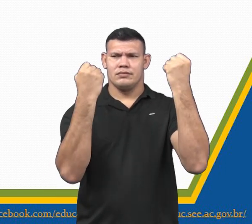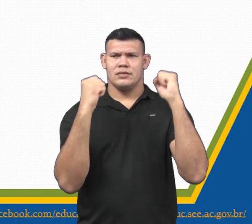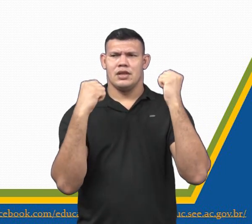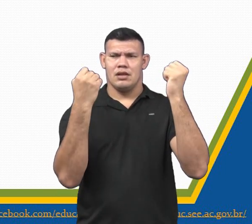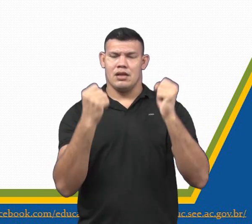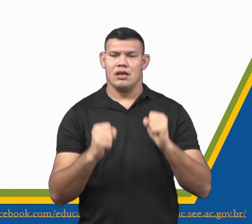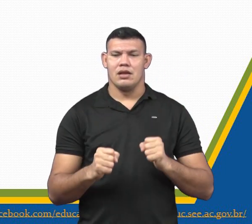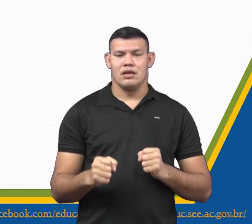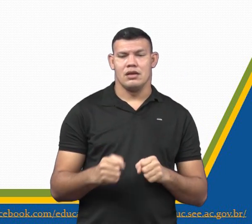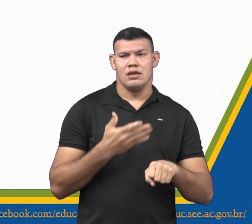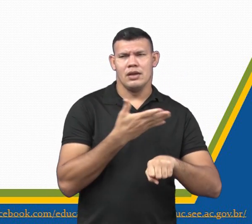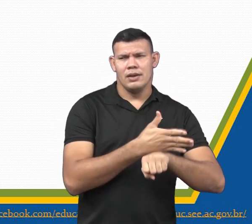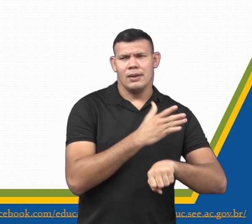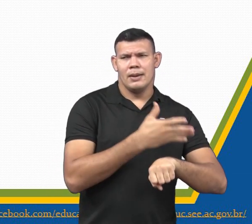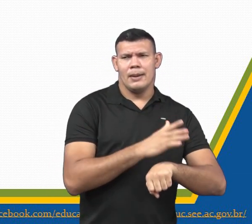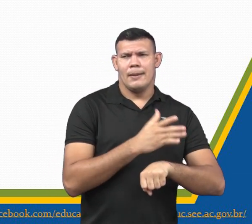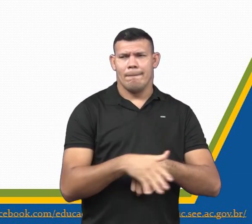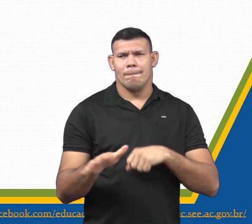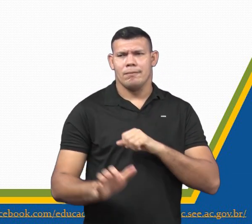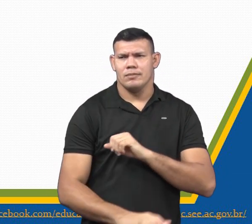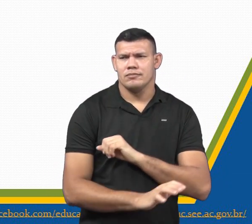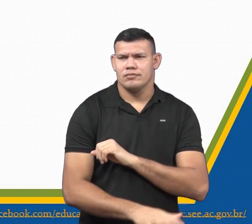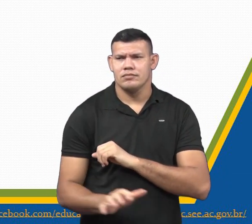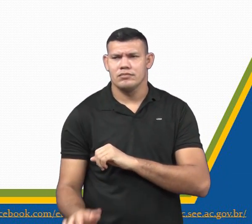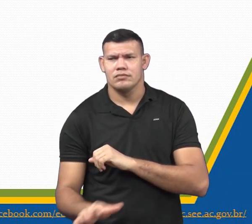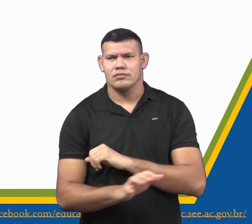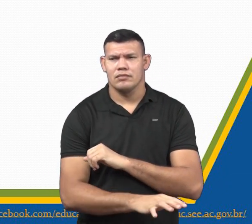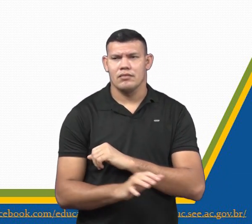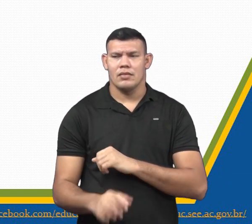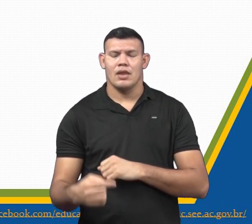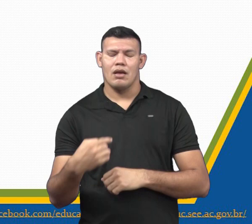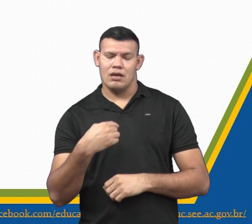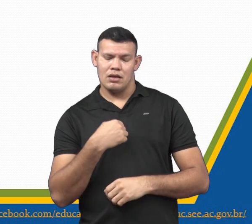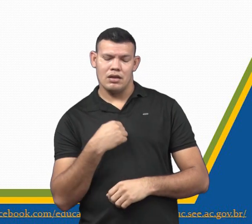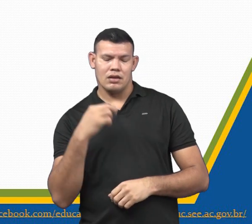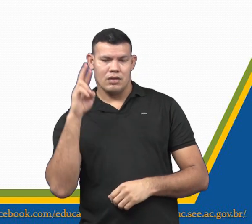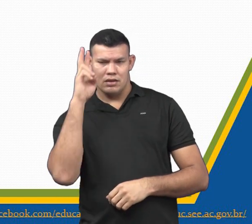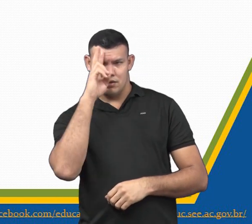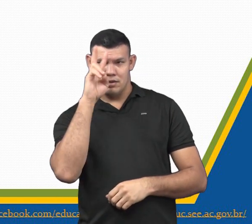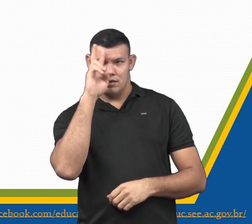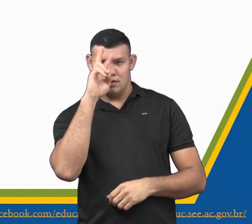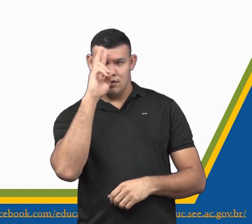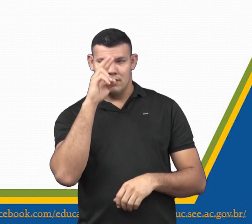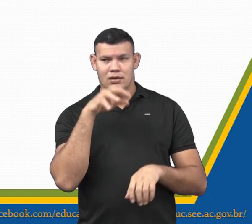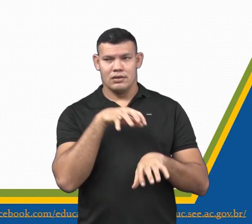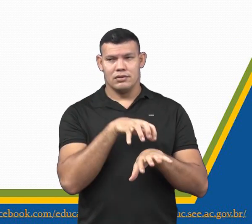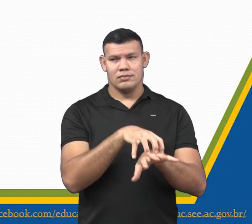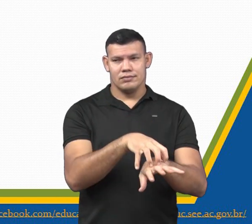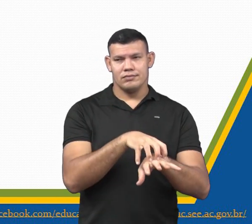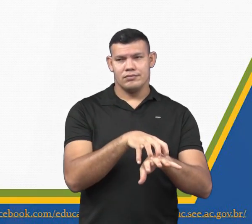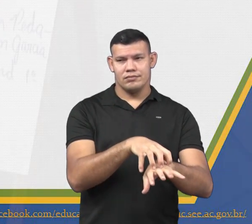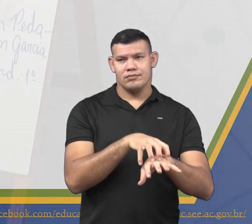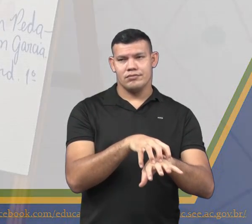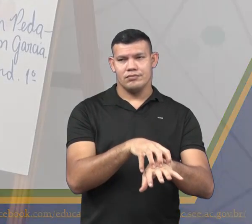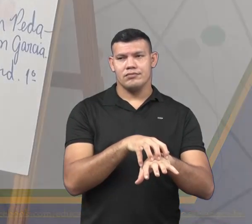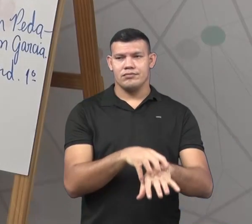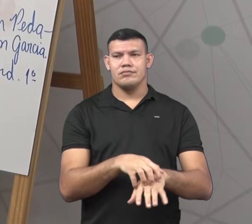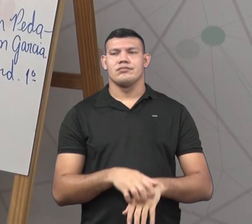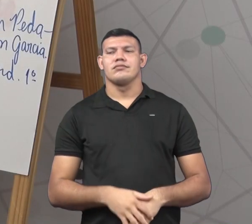nas estrelas. Texto de autoria da professora Cláudia Martins, Salvador, Bahia, 20 de setembro de